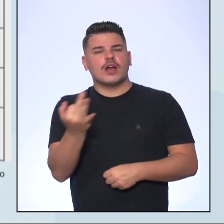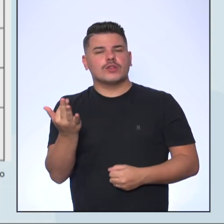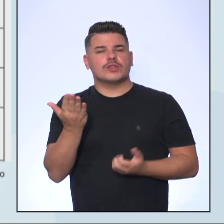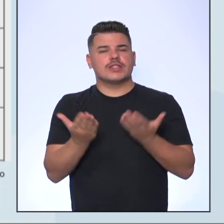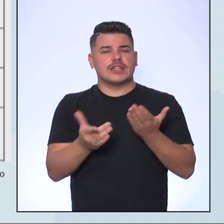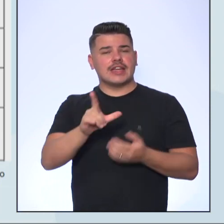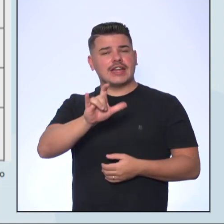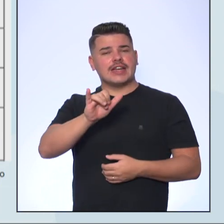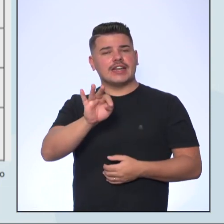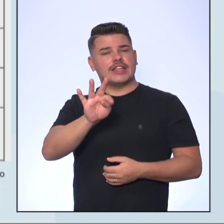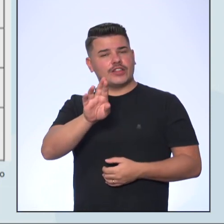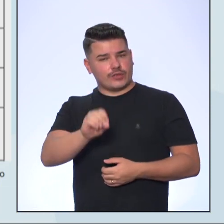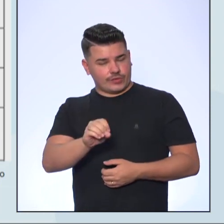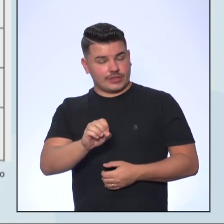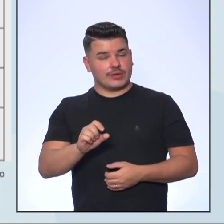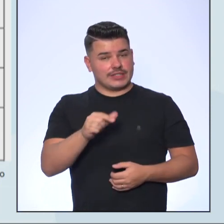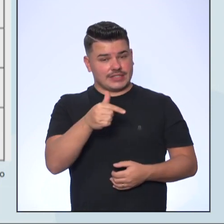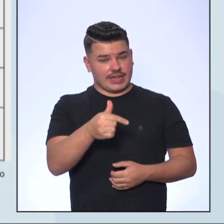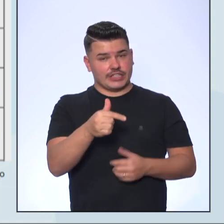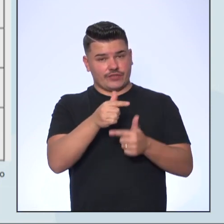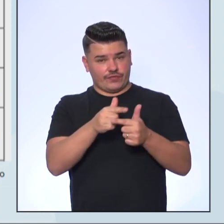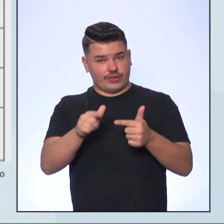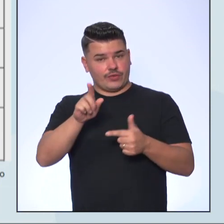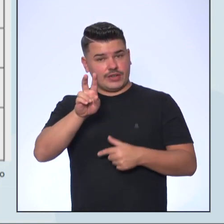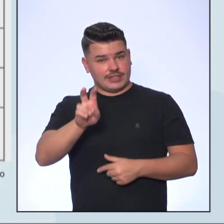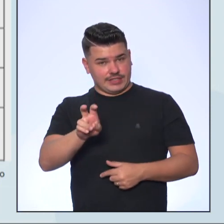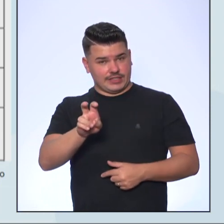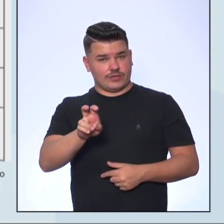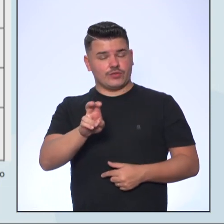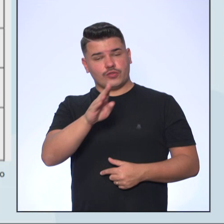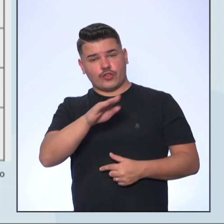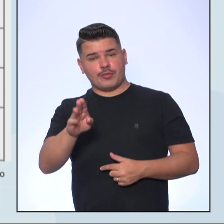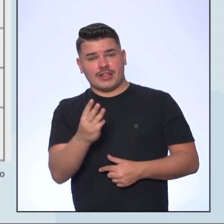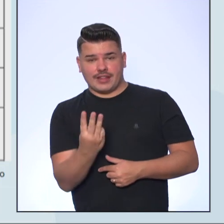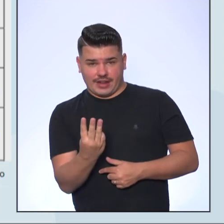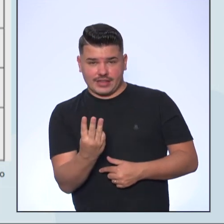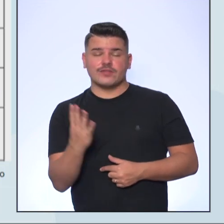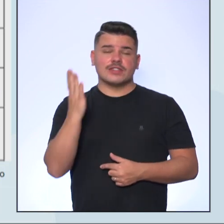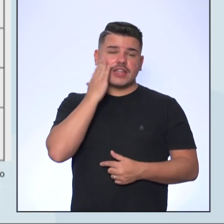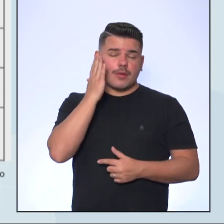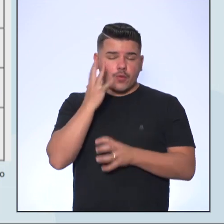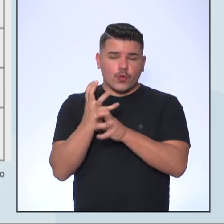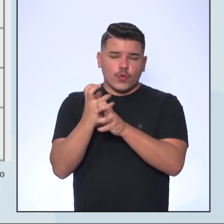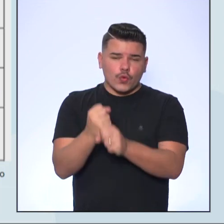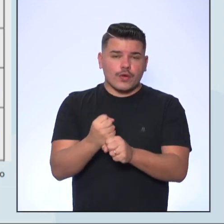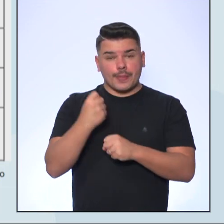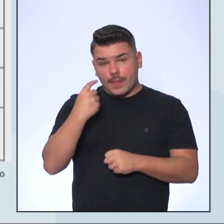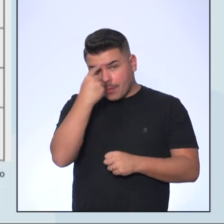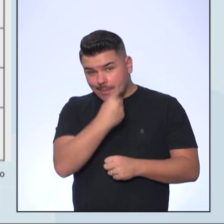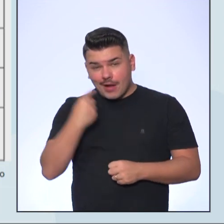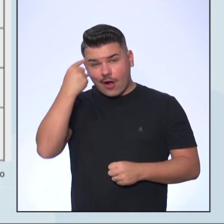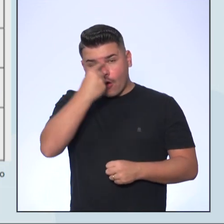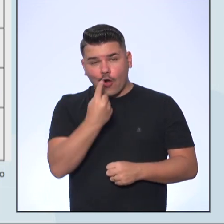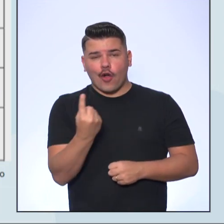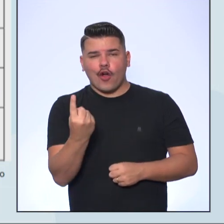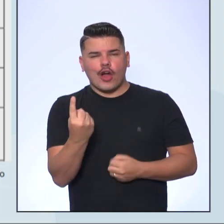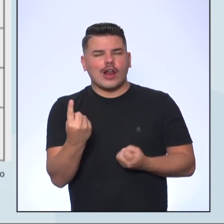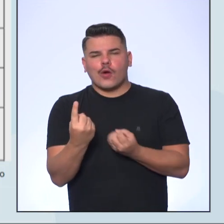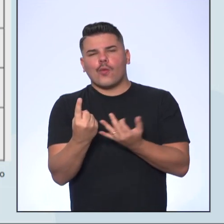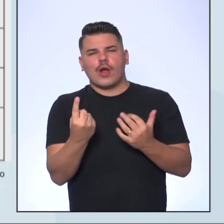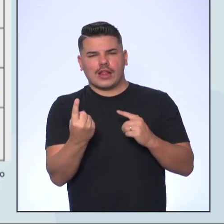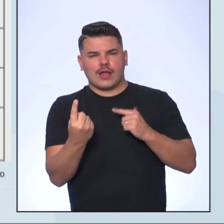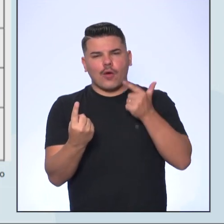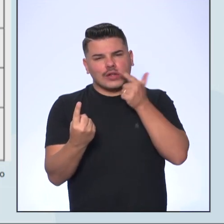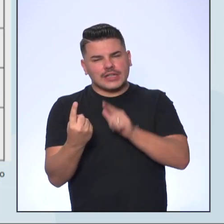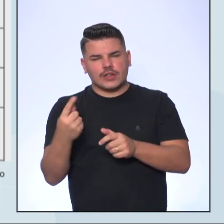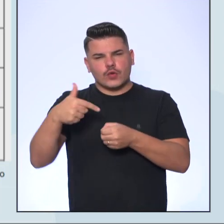7,5 sobre 3 dá 2,5, que era o quanto ele consumia por hora, né? Então, um